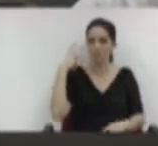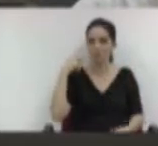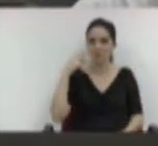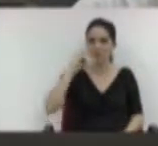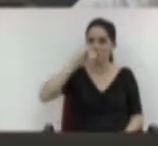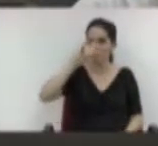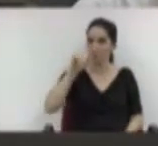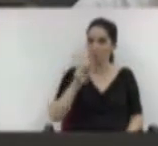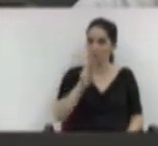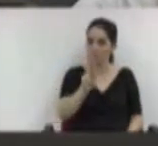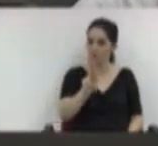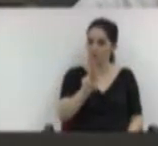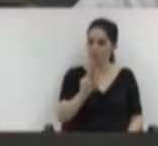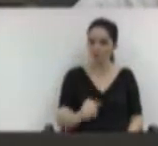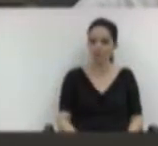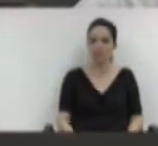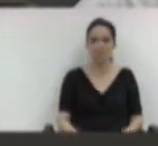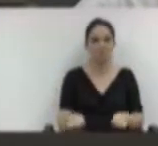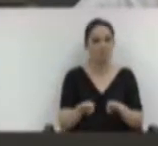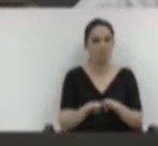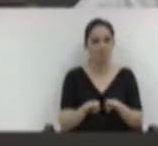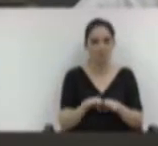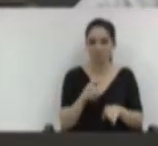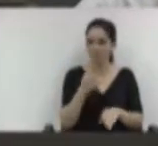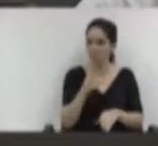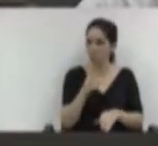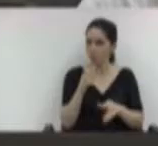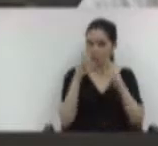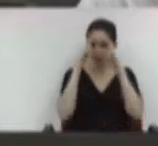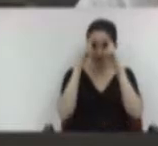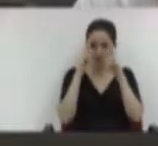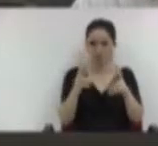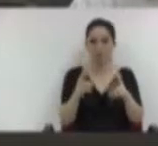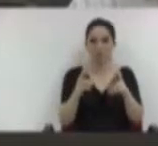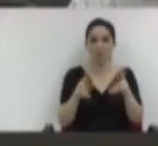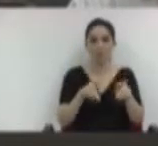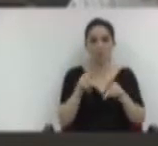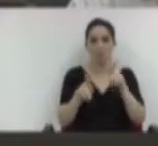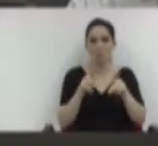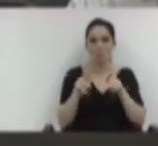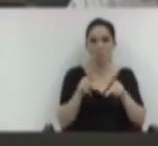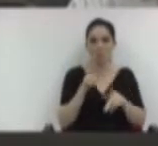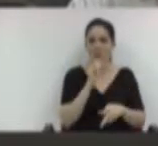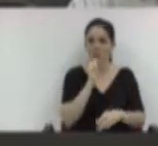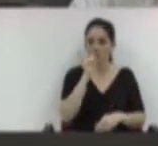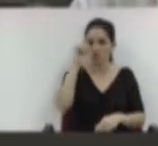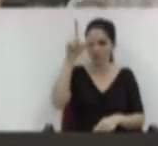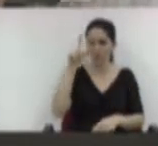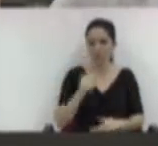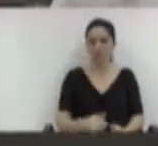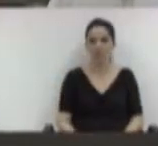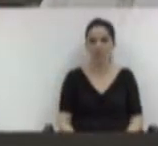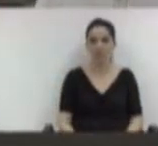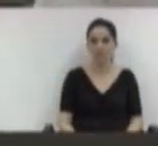de consideração à população da cidade de Limeira, que esteve presente aqui e não conseguiu ser